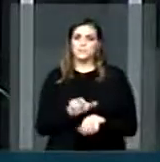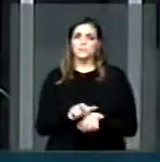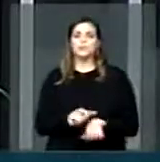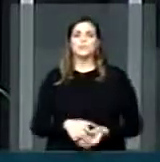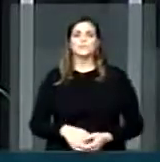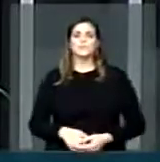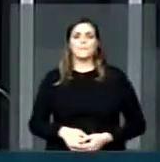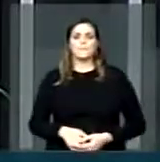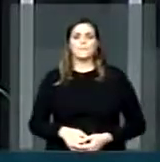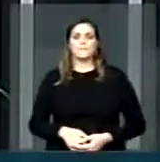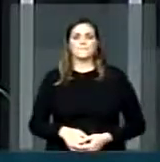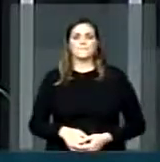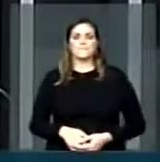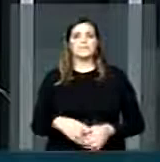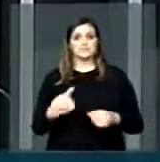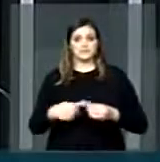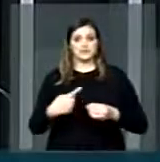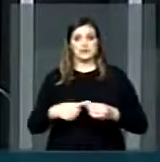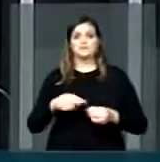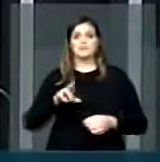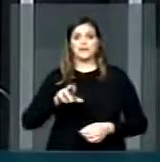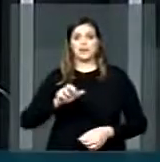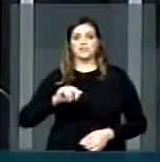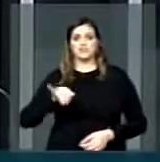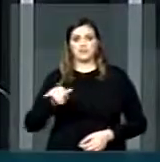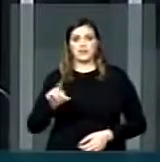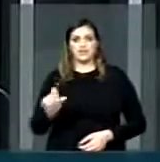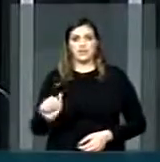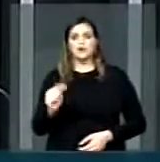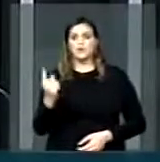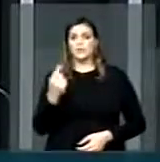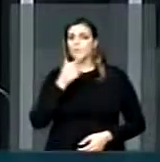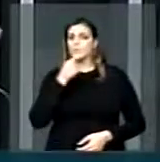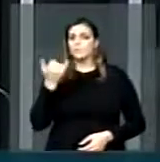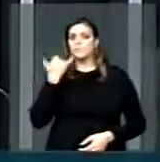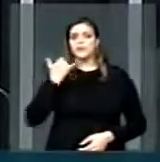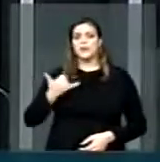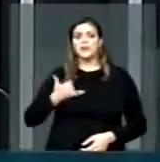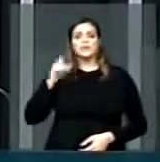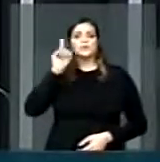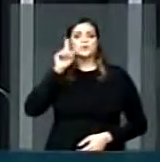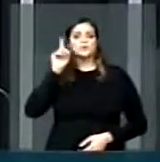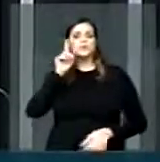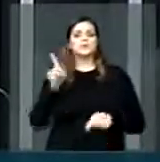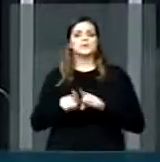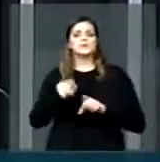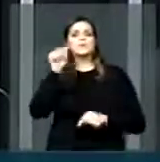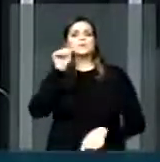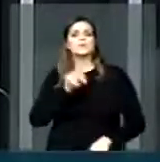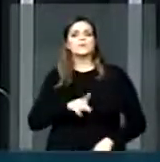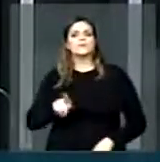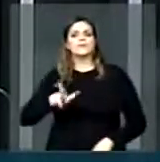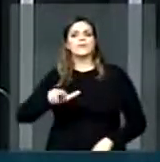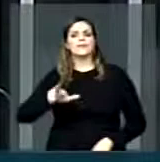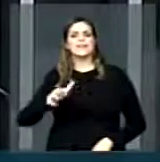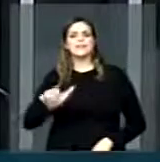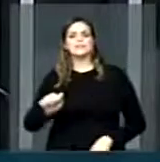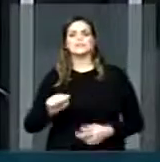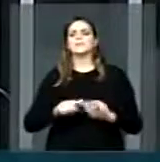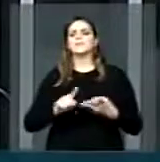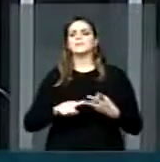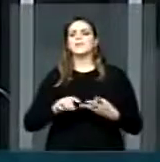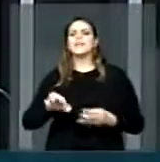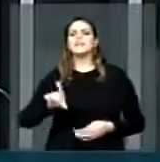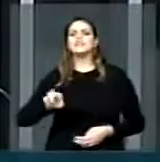aqui para o povo de Rajada. Tem um Dino lá de Rajada que liga para mim todo dia, a professora Graça, o Edilson e tantos outros,